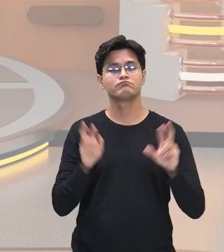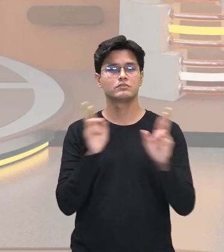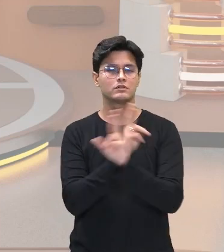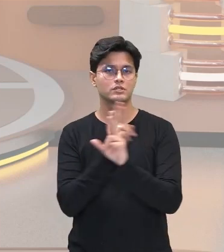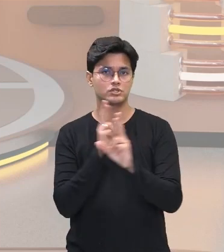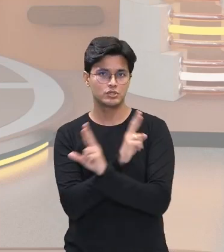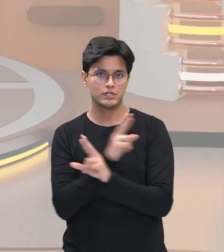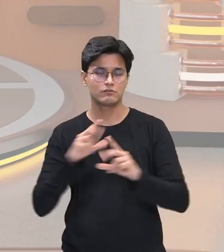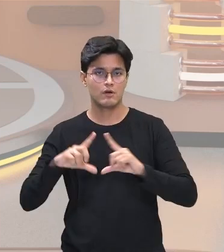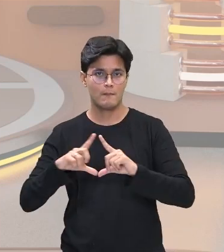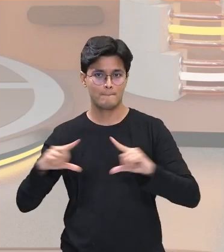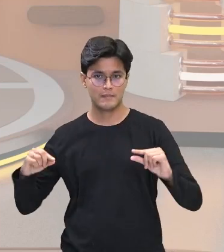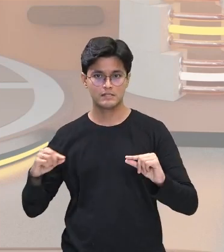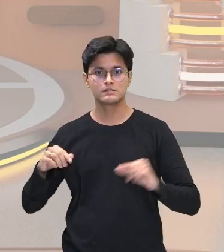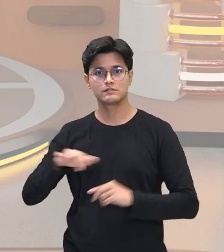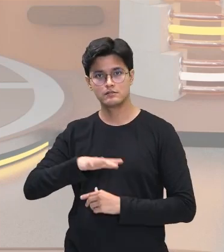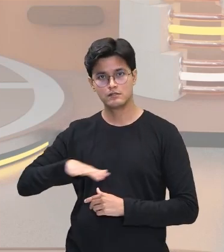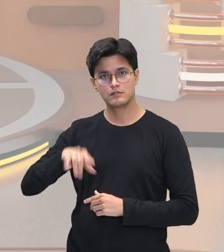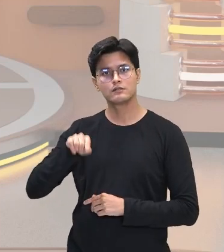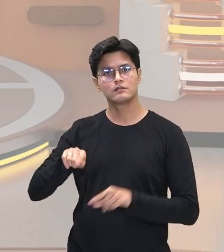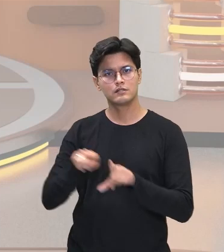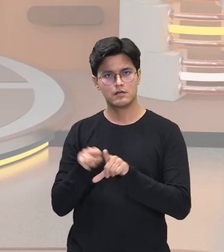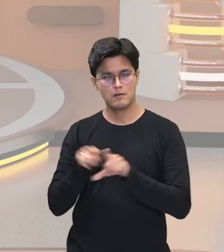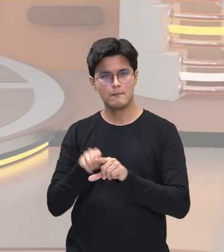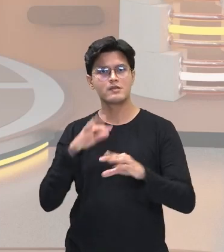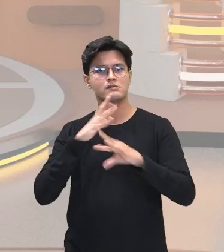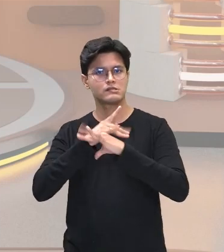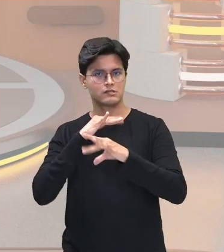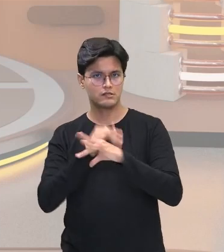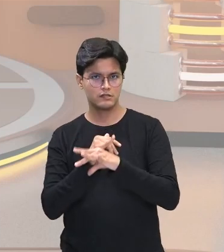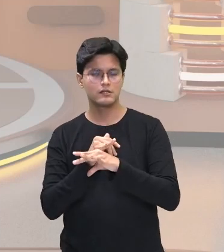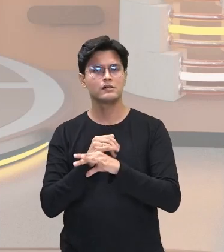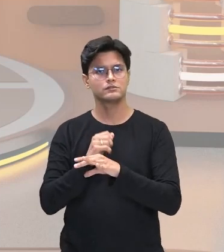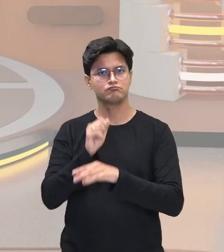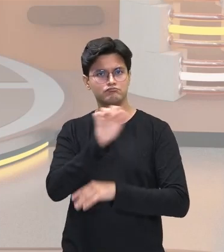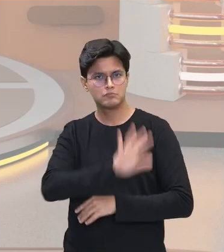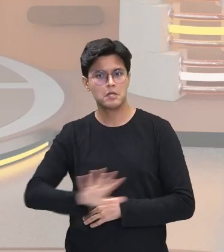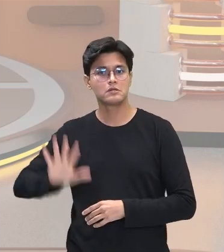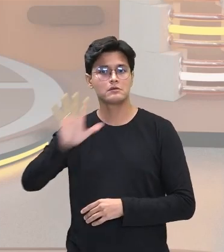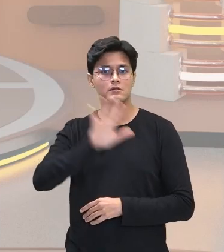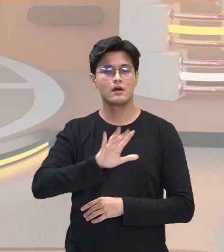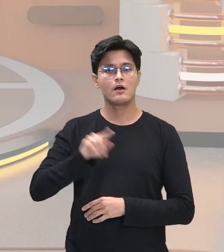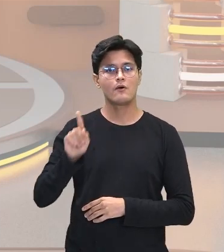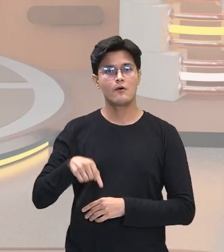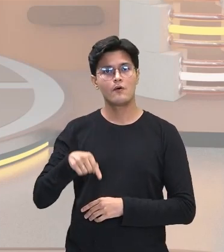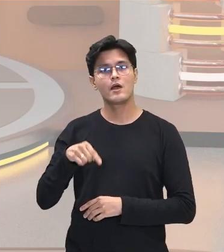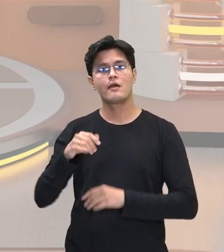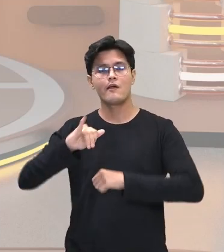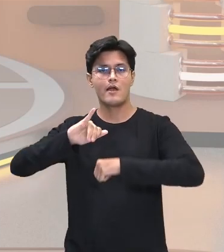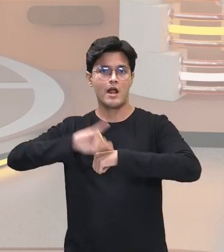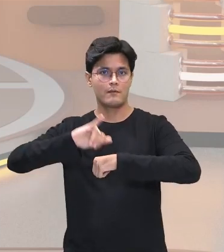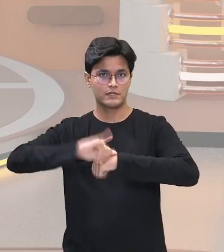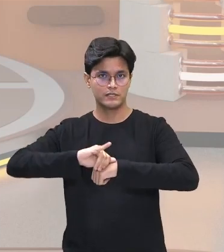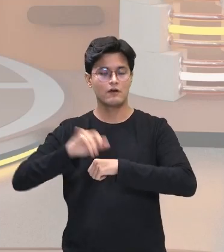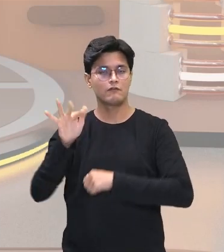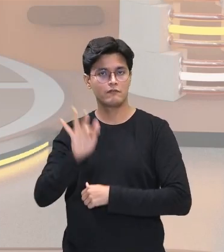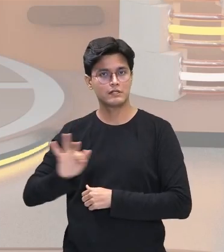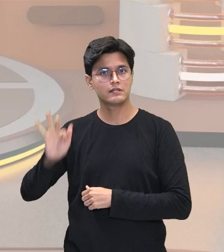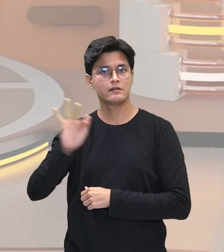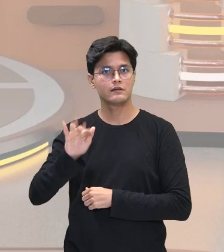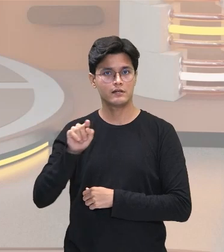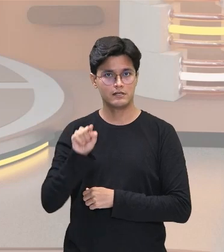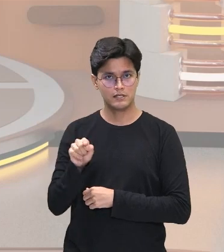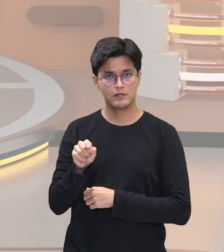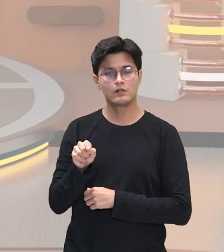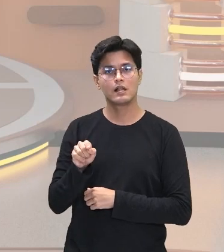a Brasília, que também é uma metrópole nacional, né? Ela é ali a nossa capital federal, é a